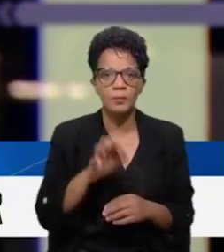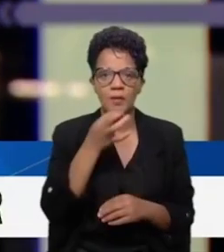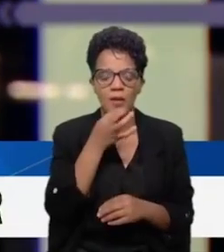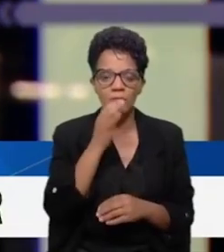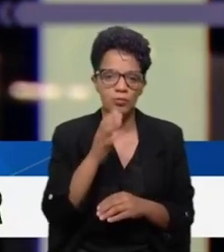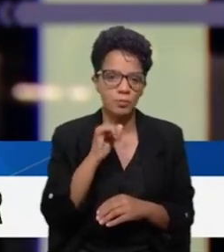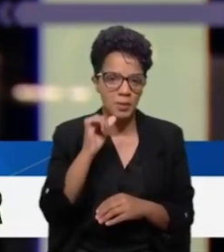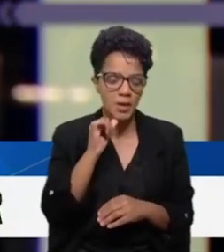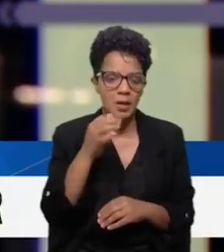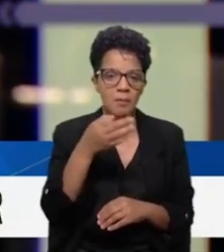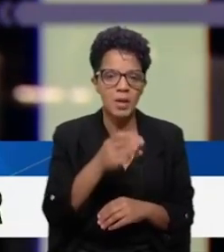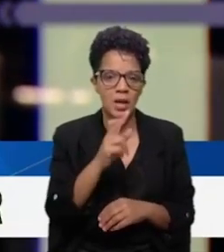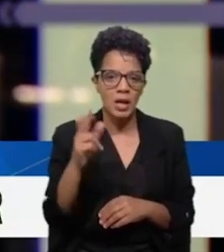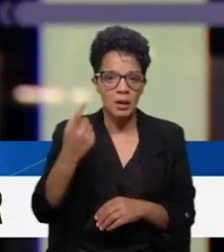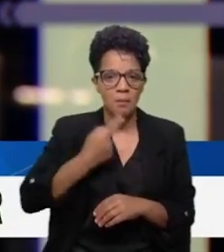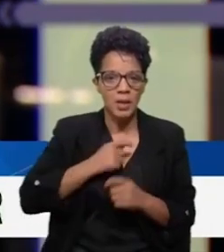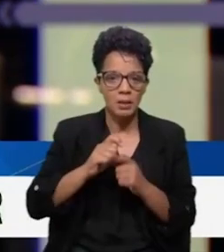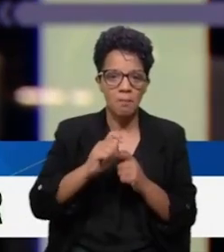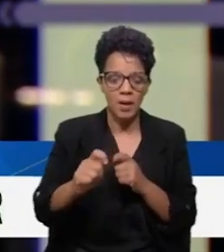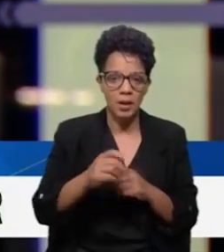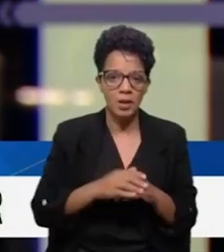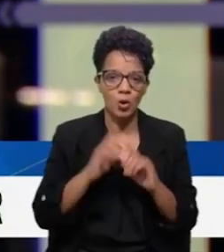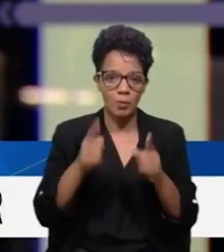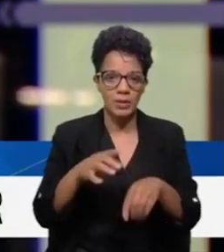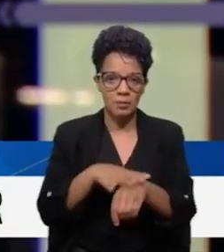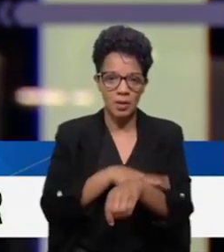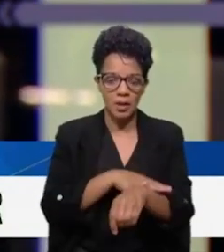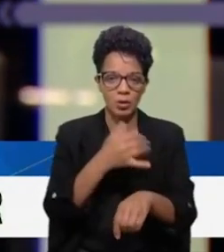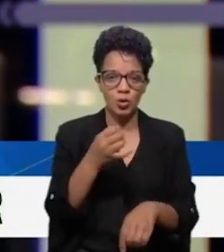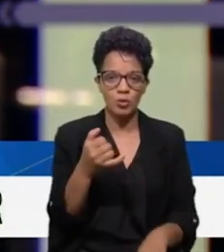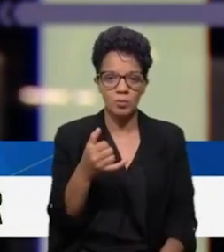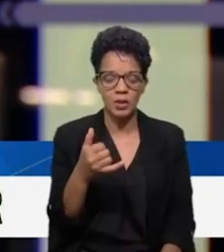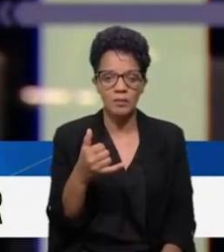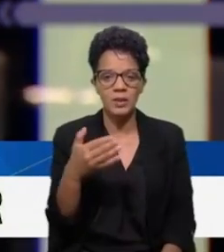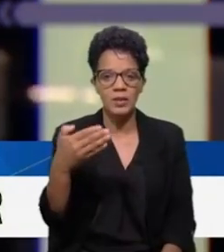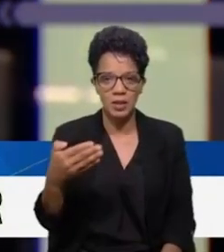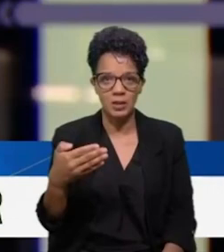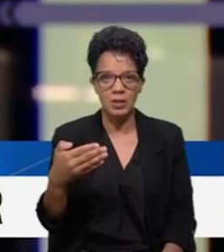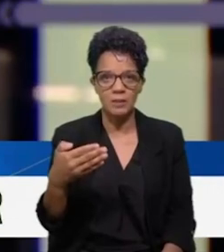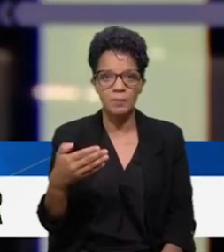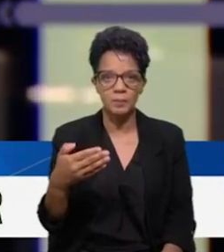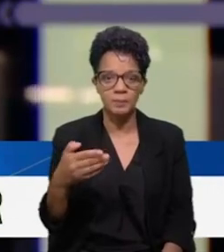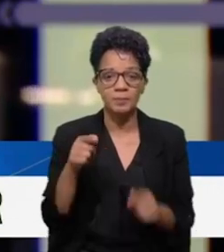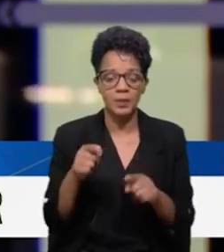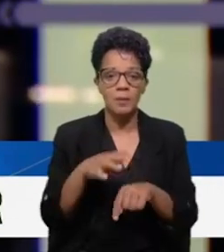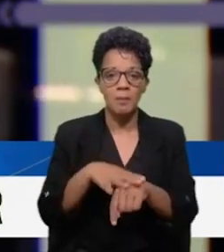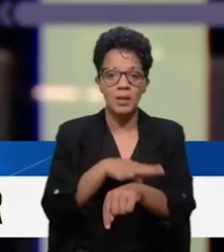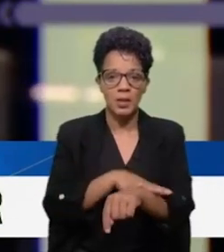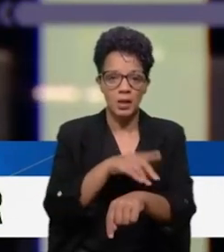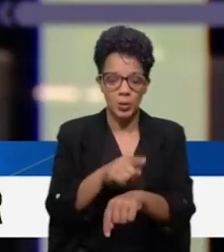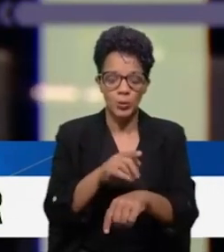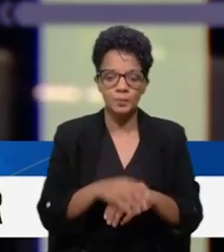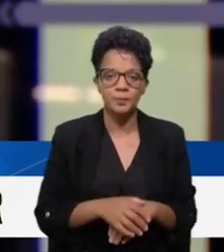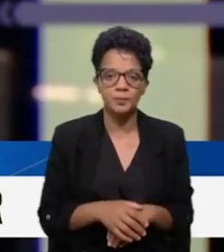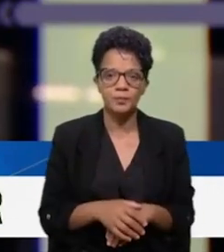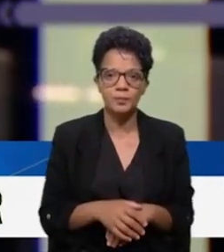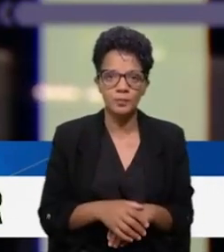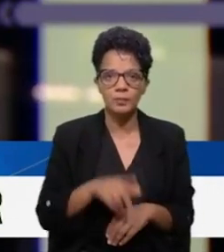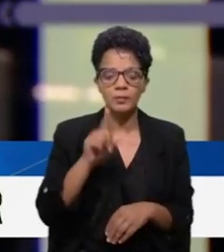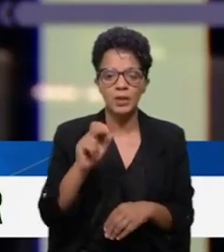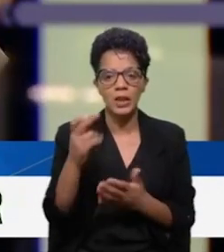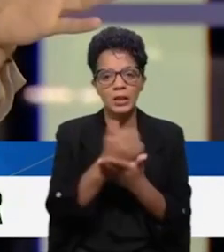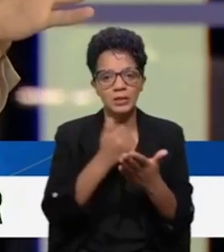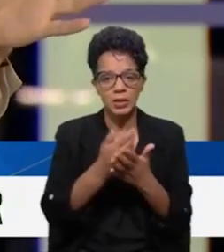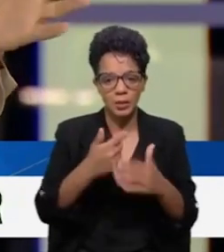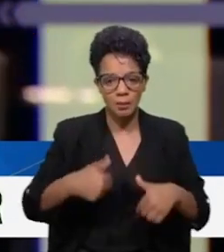Nós vamos ter que pagar o PRR e vai começar neste mandato, em 2027. E será neste mandato em que vamos ter que também aumentar as receitas